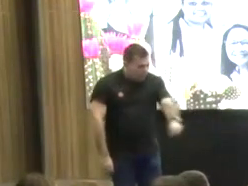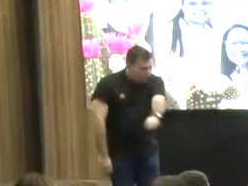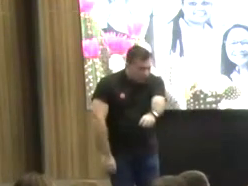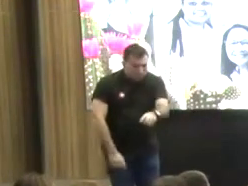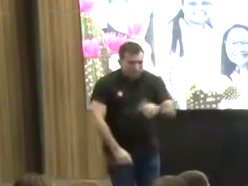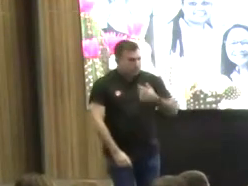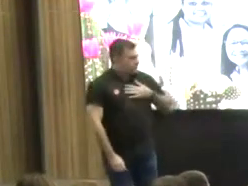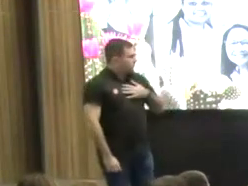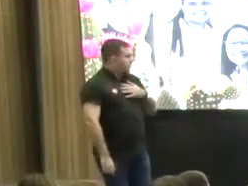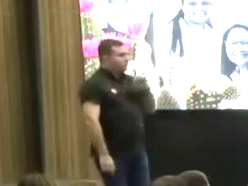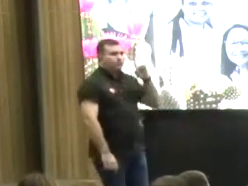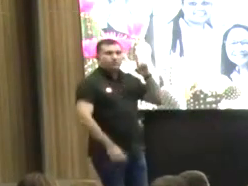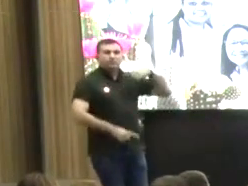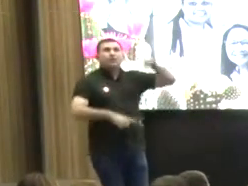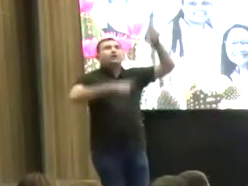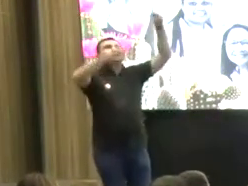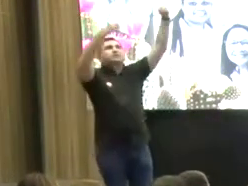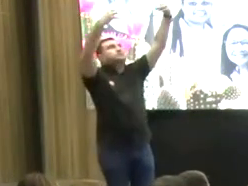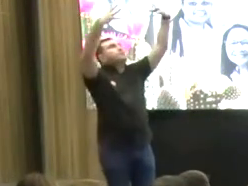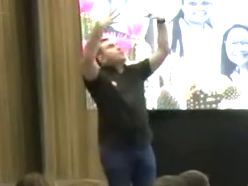disse: estamos sendo abençoados.